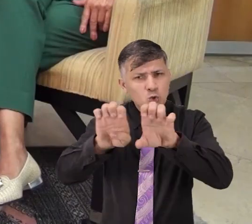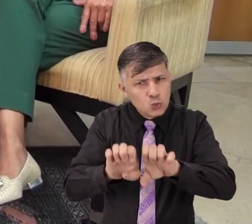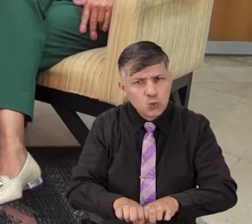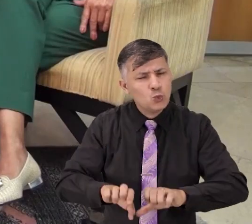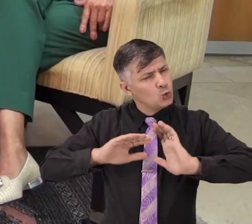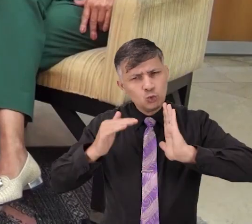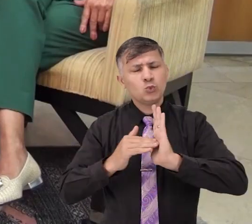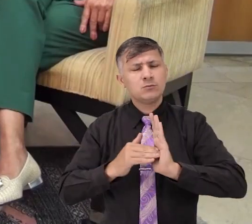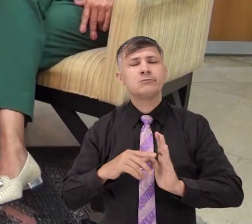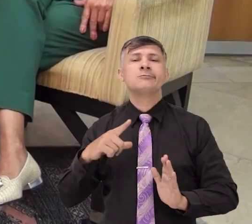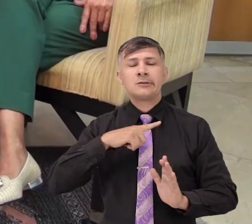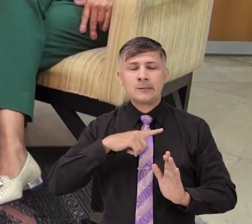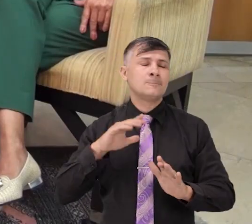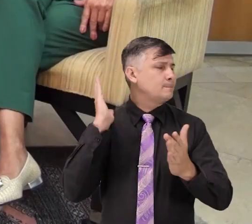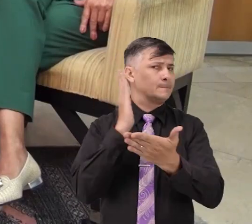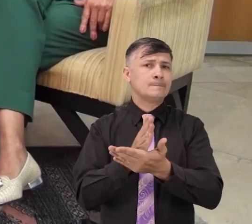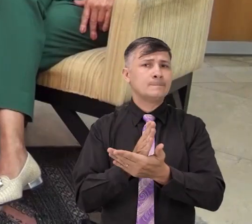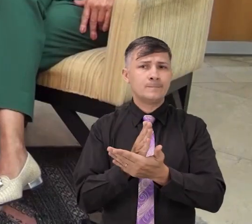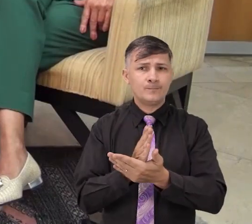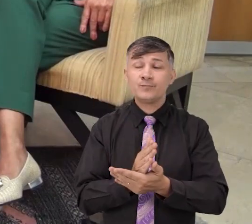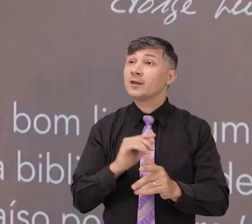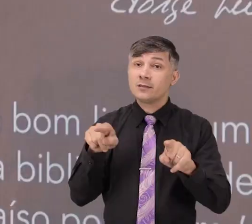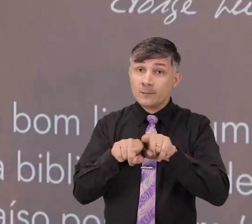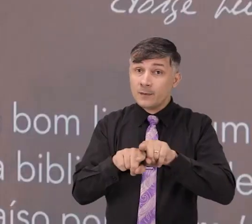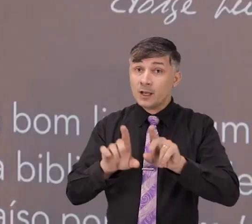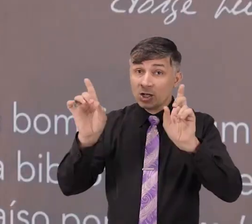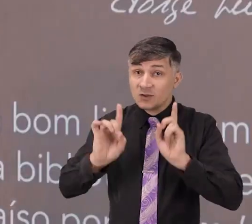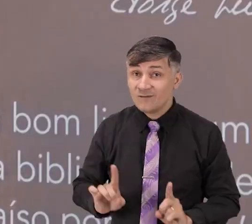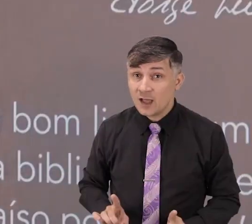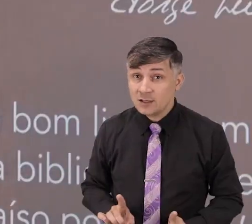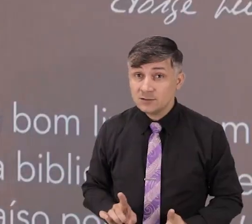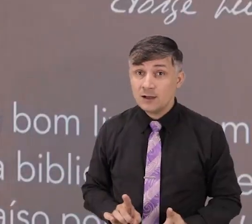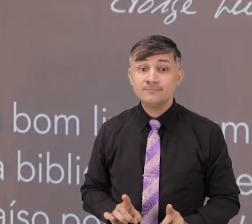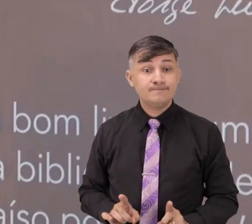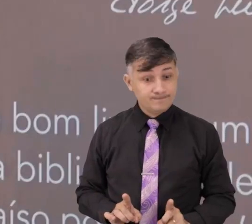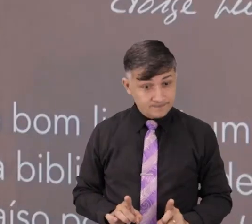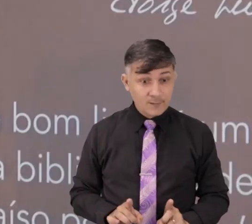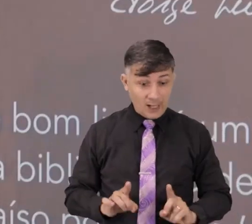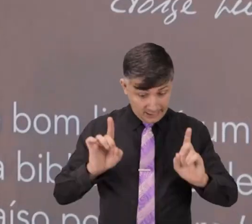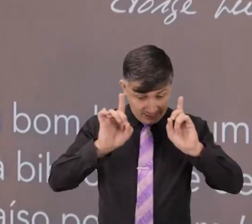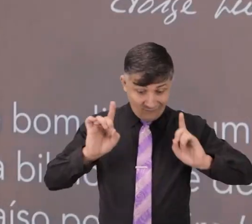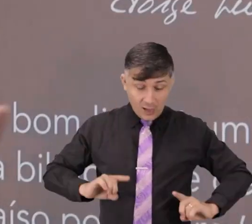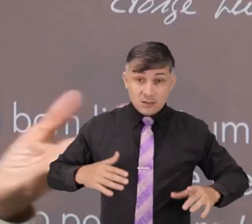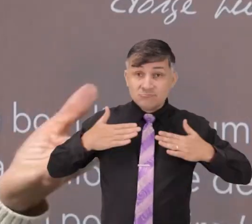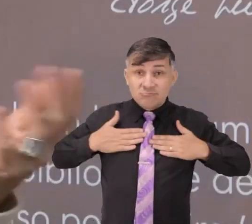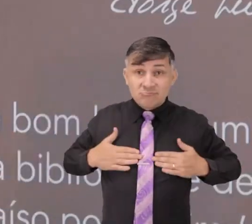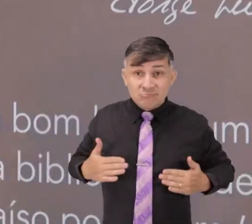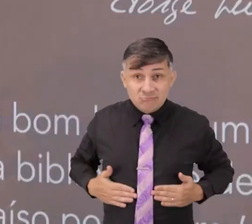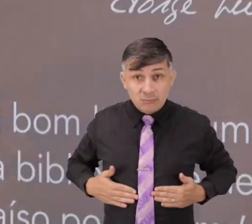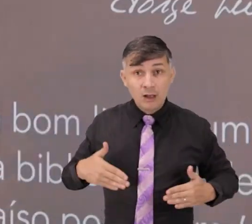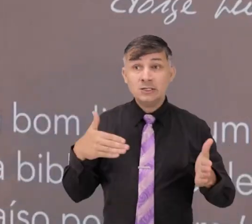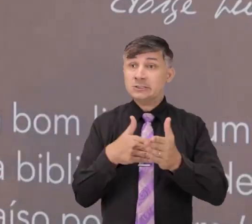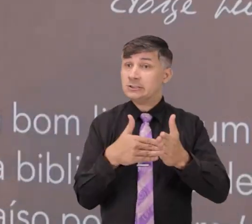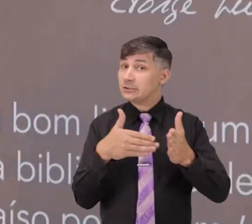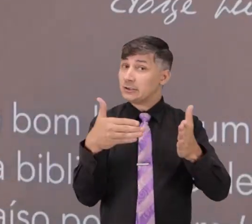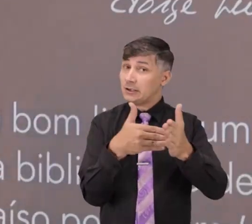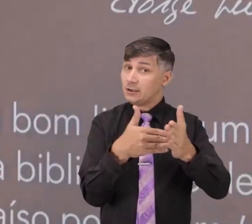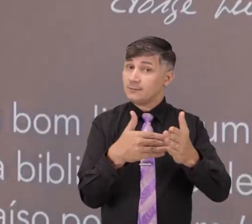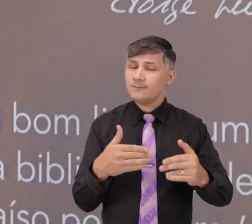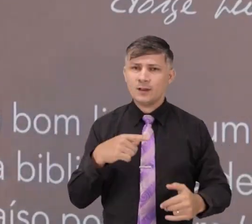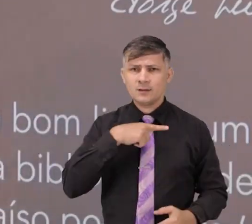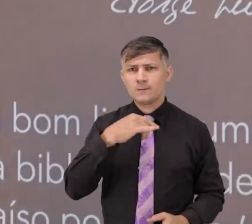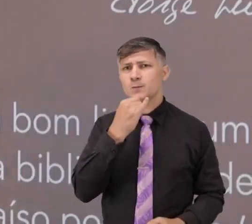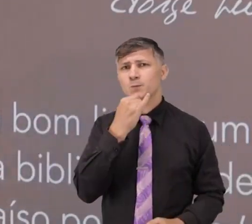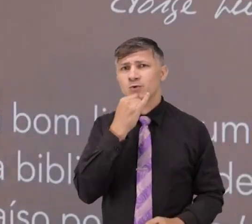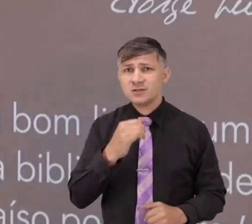A deficiência física é um impeditivo, né? A gente tem, por exemplo, uma colaboradora, uma